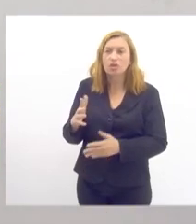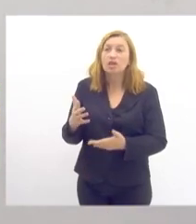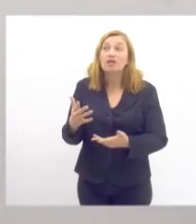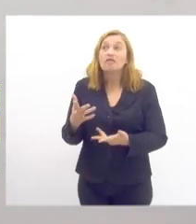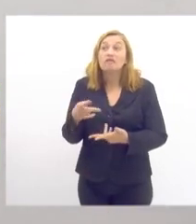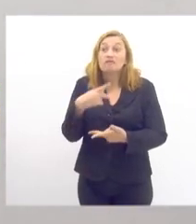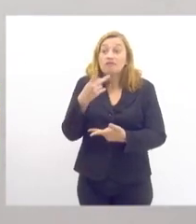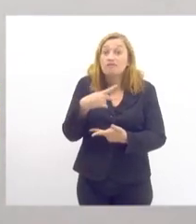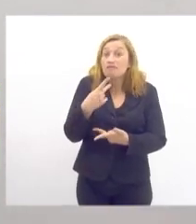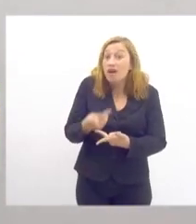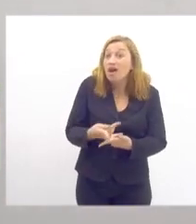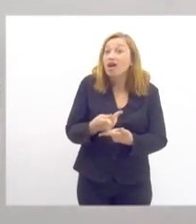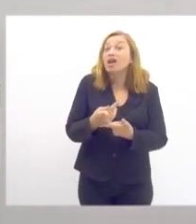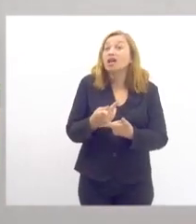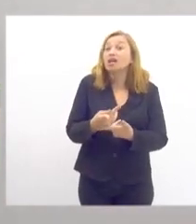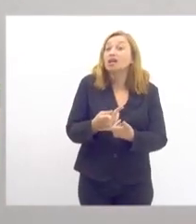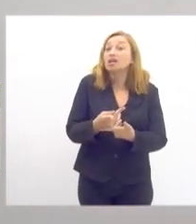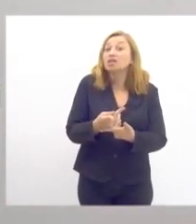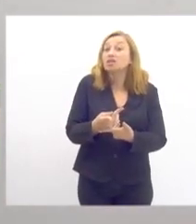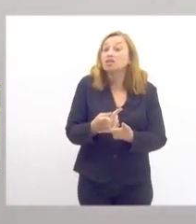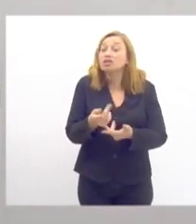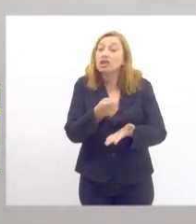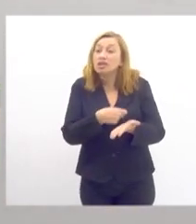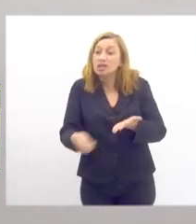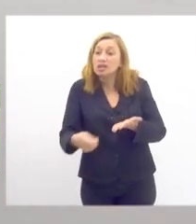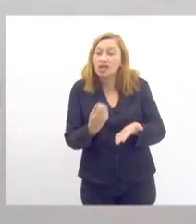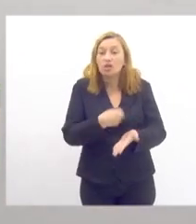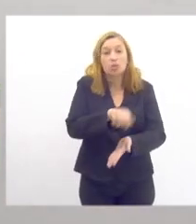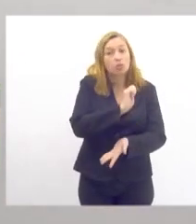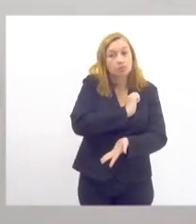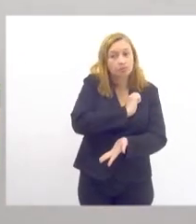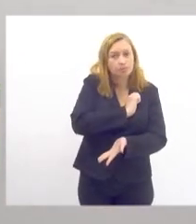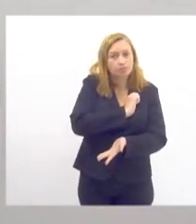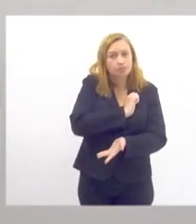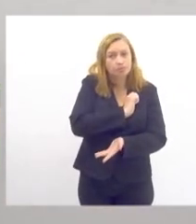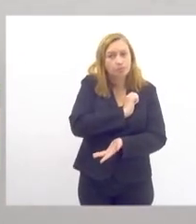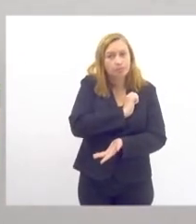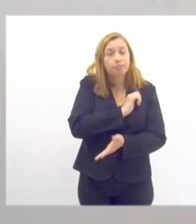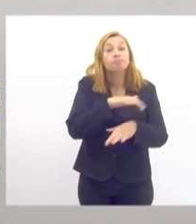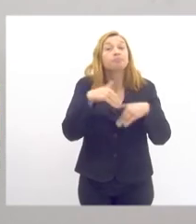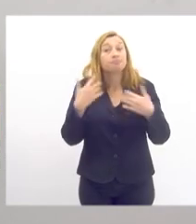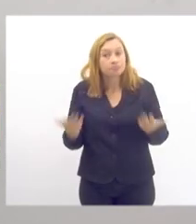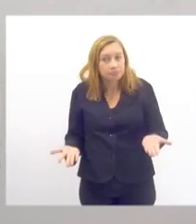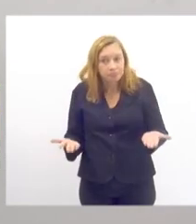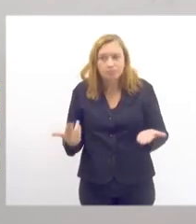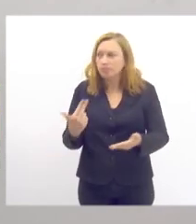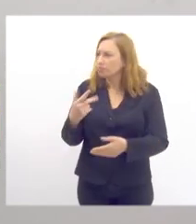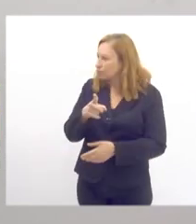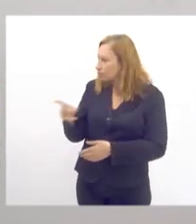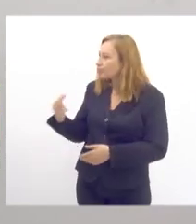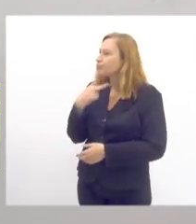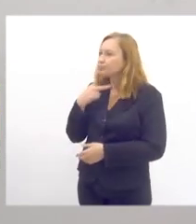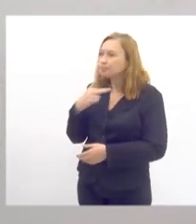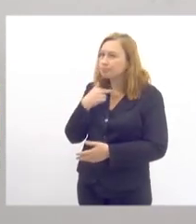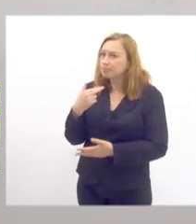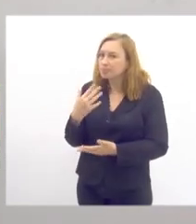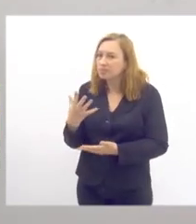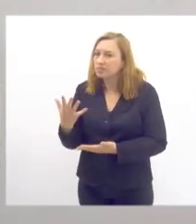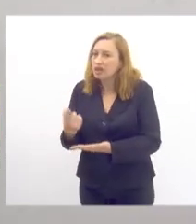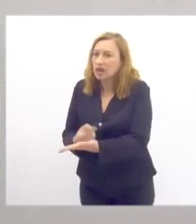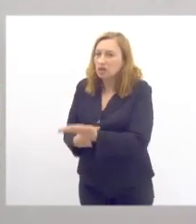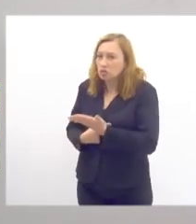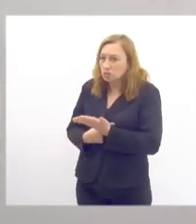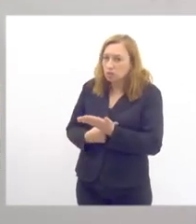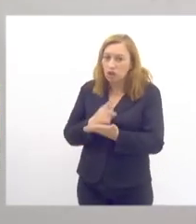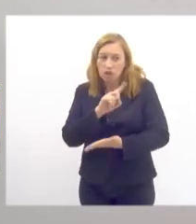dizem que estão a assinar o regime de recuperação fiscal. Então, vocês não podem ter benefício nenhum e